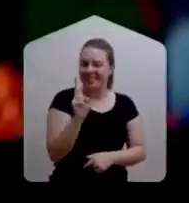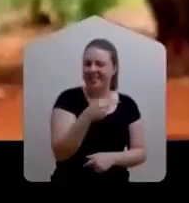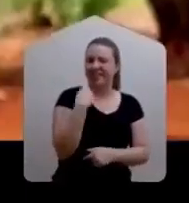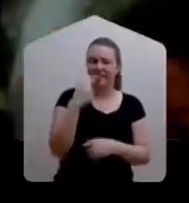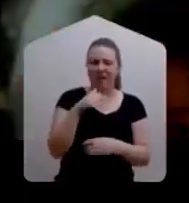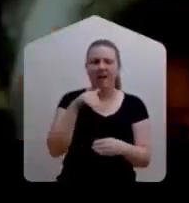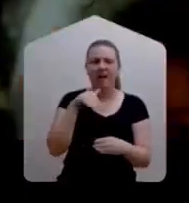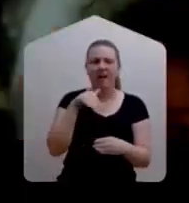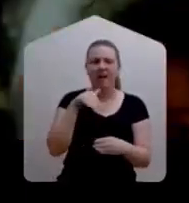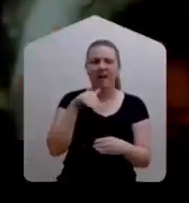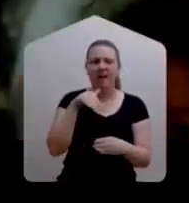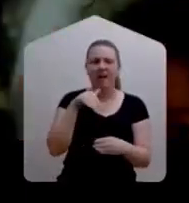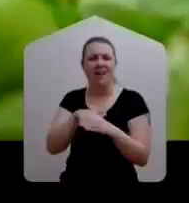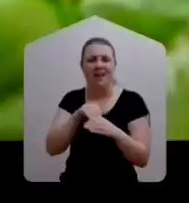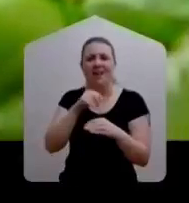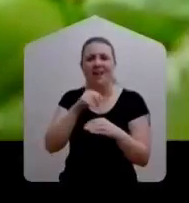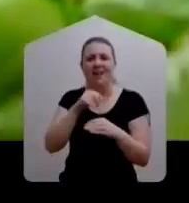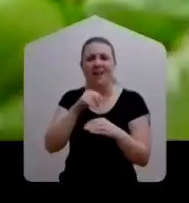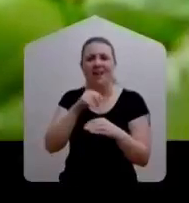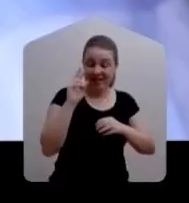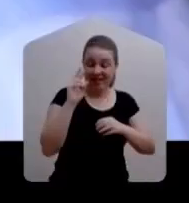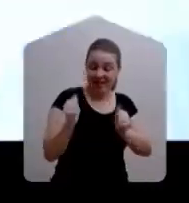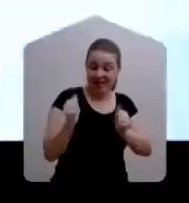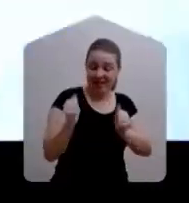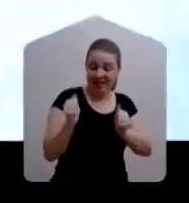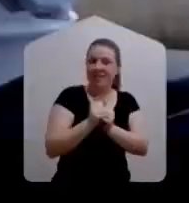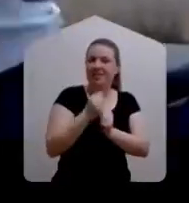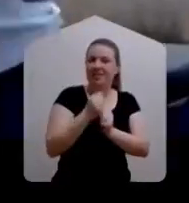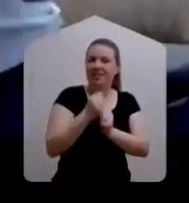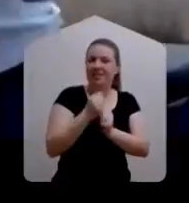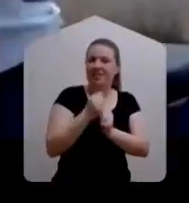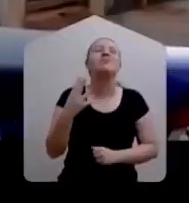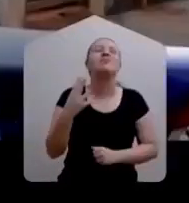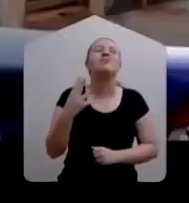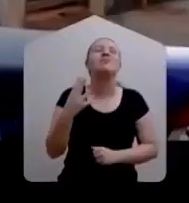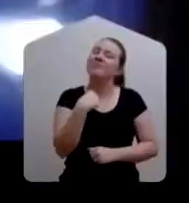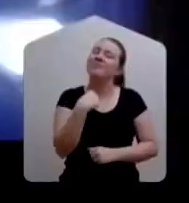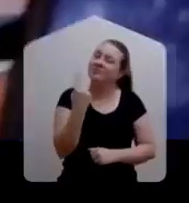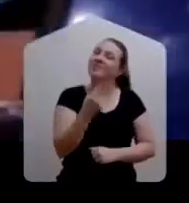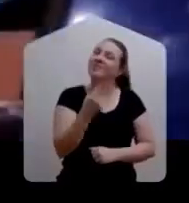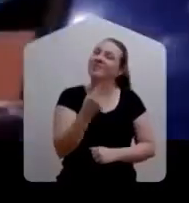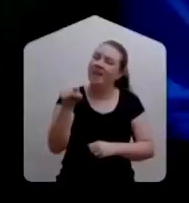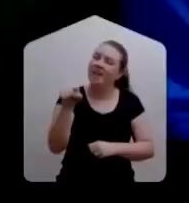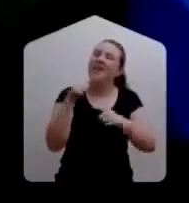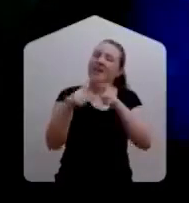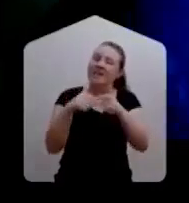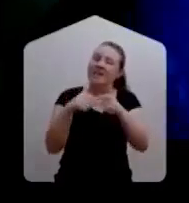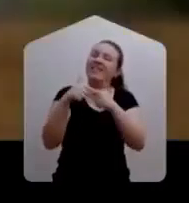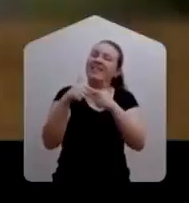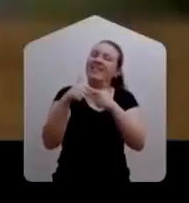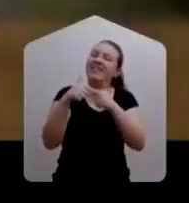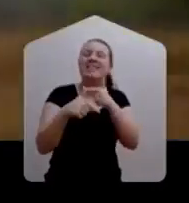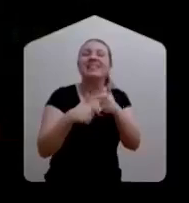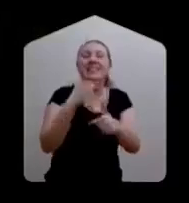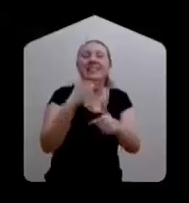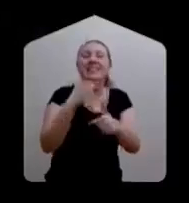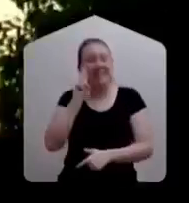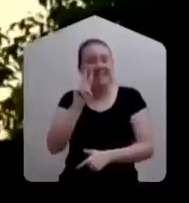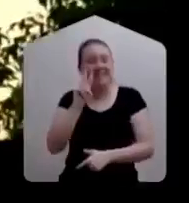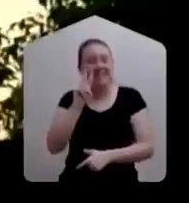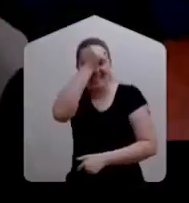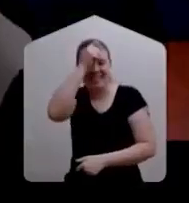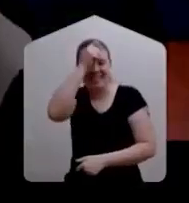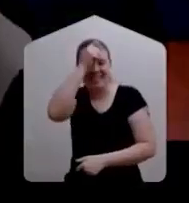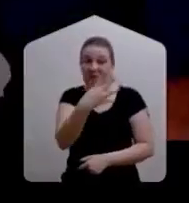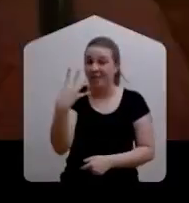prefeito, 44 nós vamos votar. Bandeira que tá com a gente, 44. 44 pra ele trabalhar. Bandeira